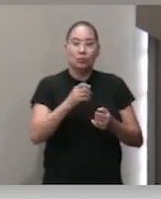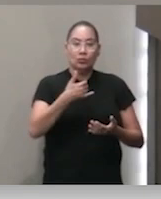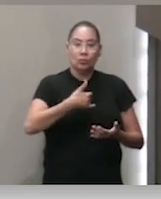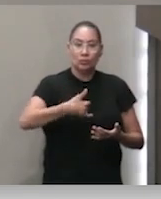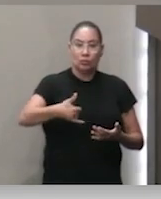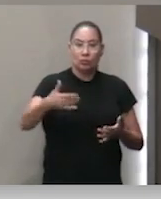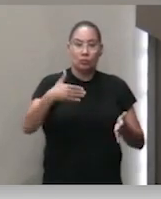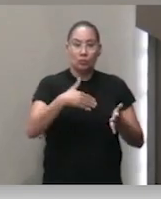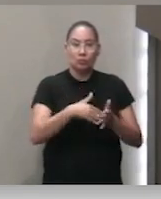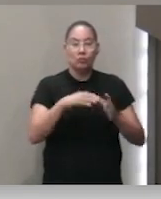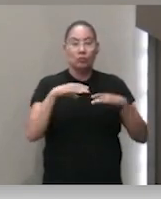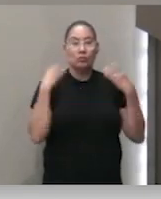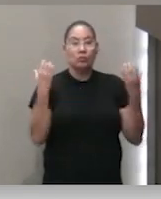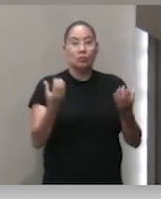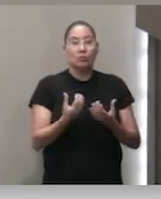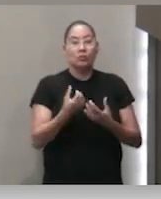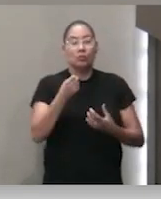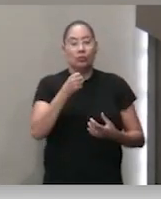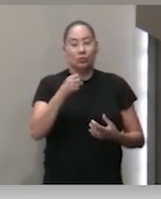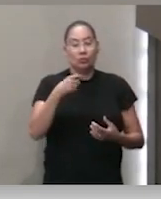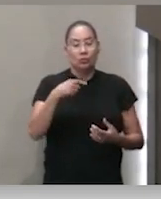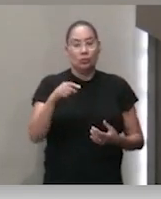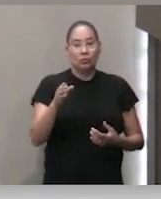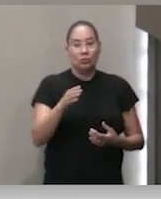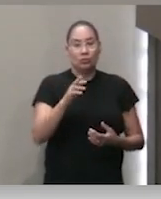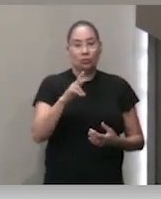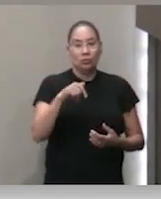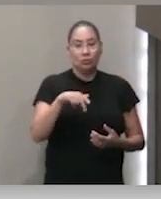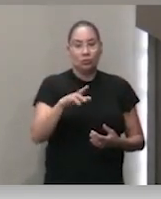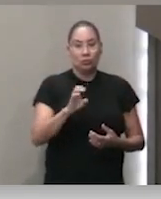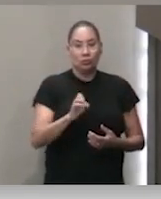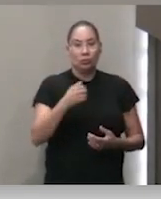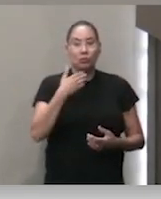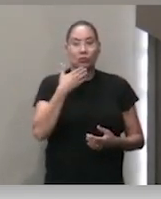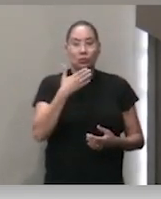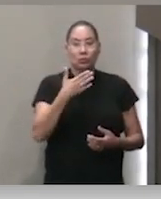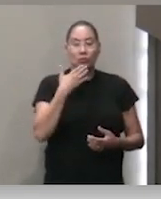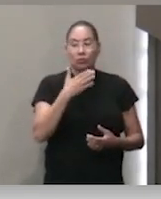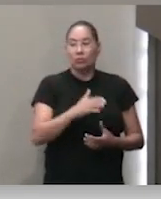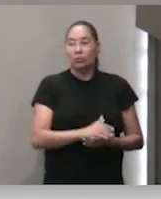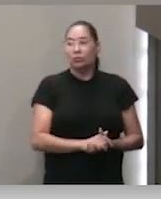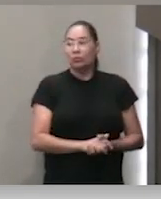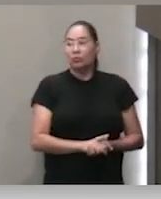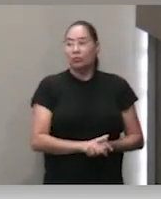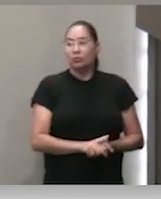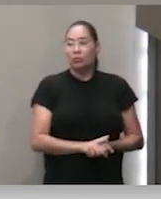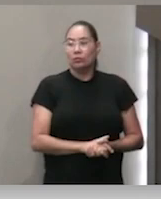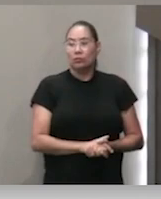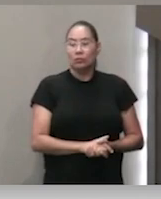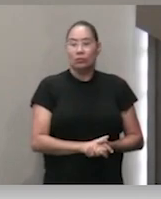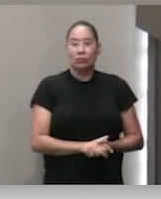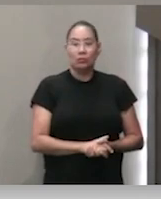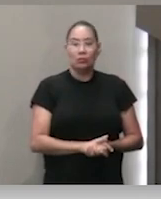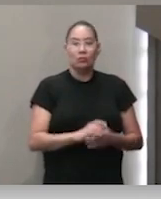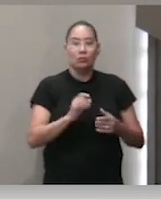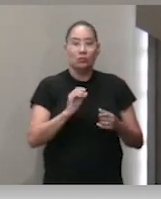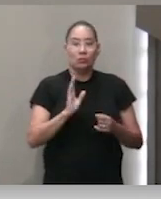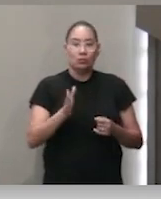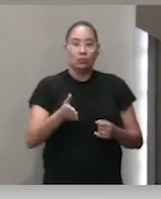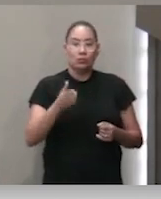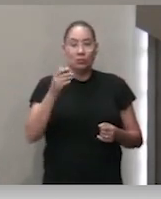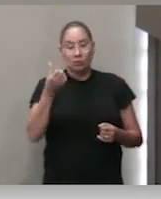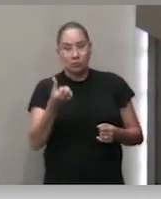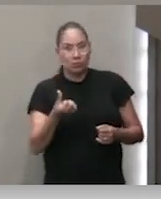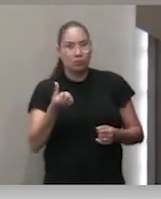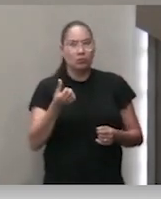até a comunidade de São Roque e atendendo a indicação desse vereador, que fiz 6, 7 indicações para que fizesse em